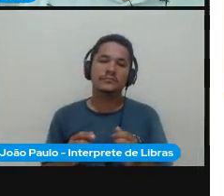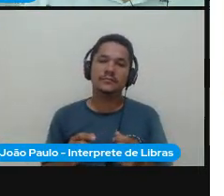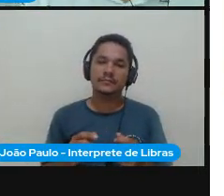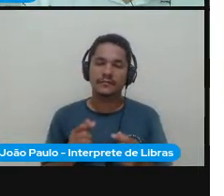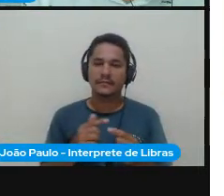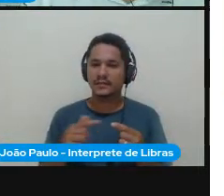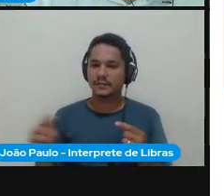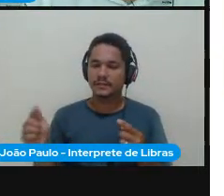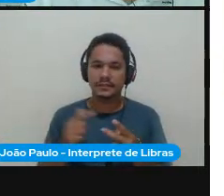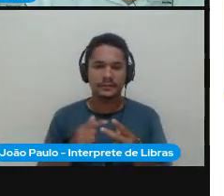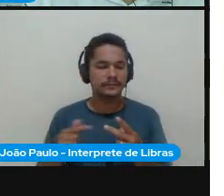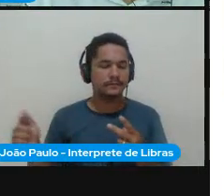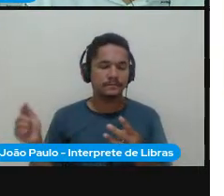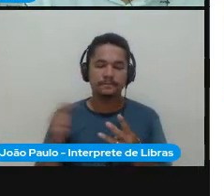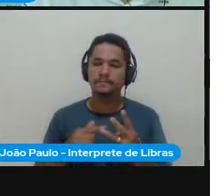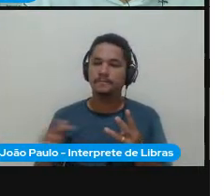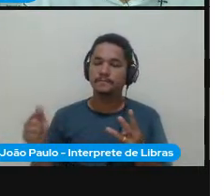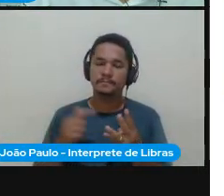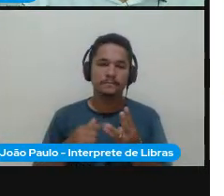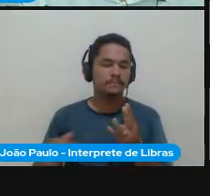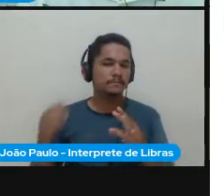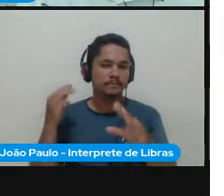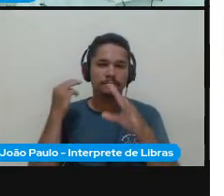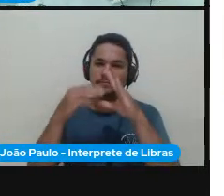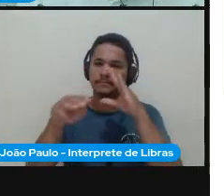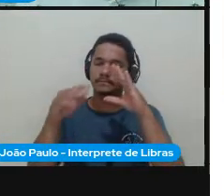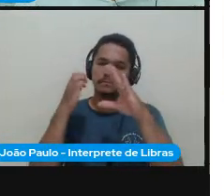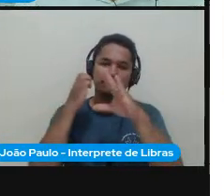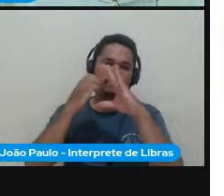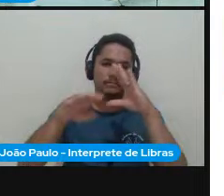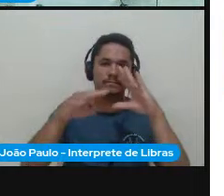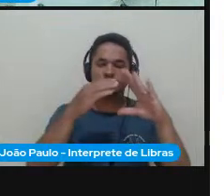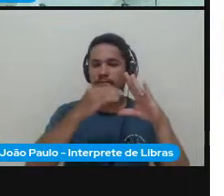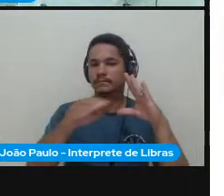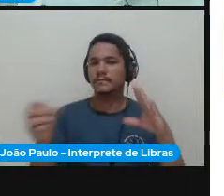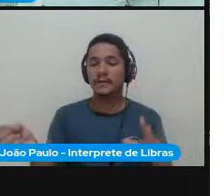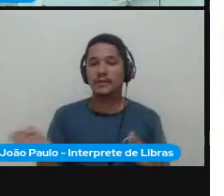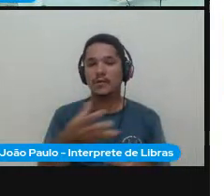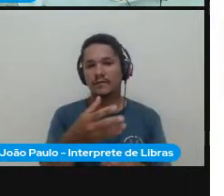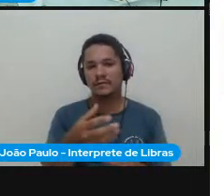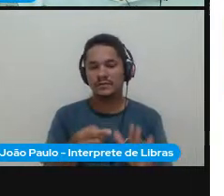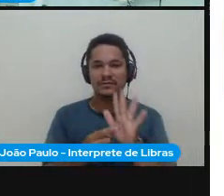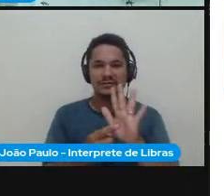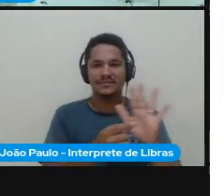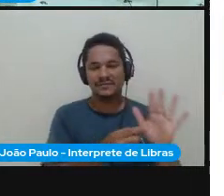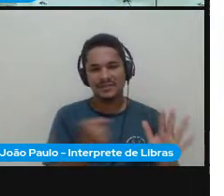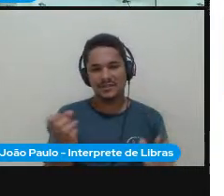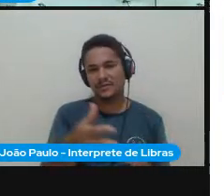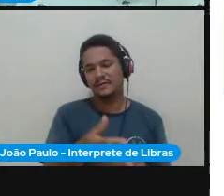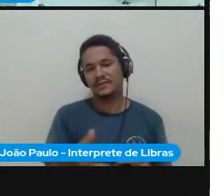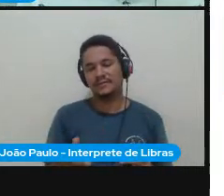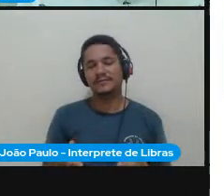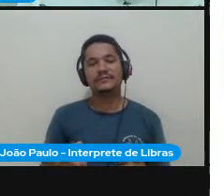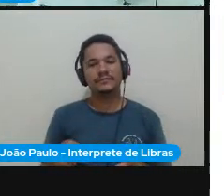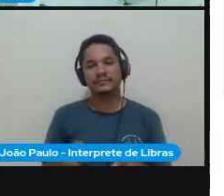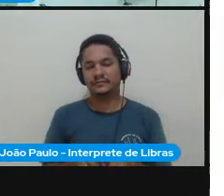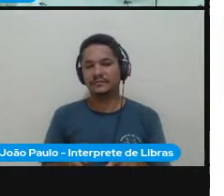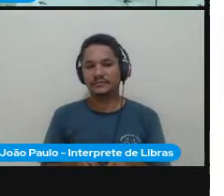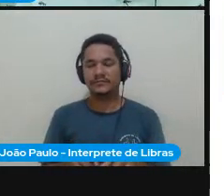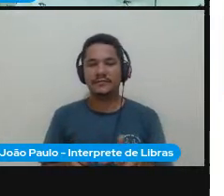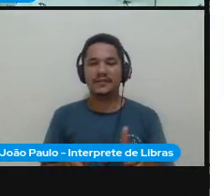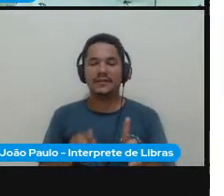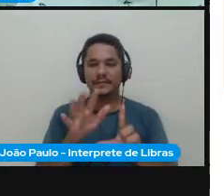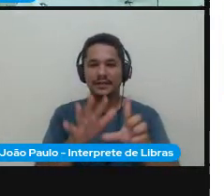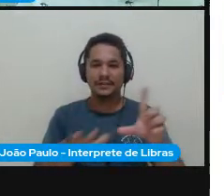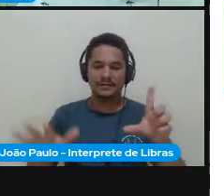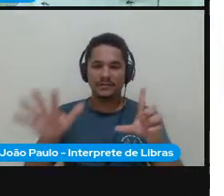semanalmente encaminhando para vocês nas escolas e-mails com novas ofertas, e estará disponível também na nossa plataforma Gere.